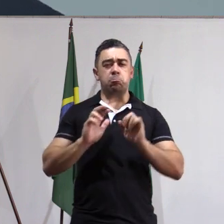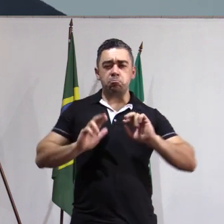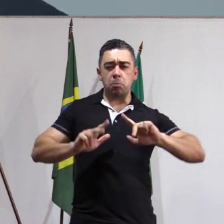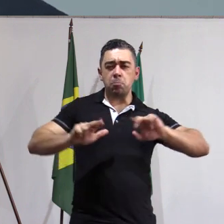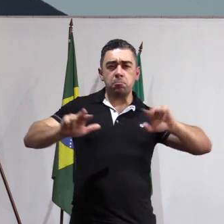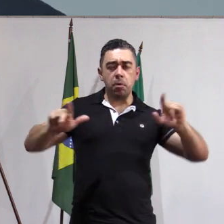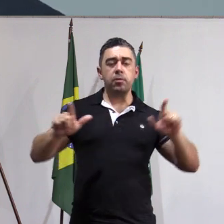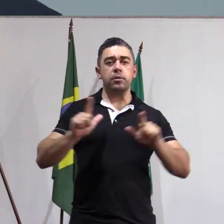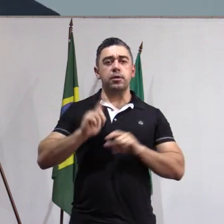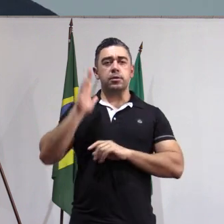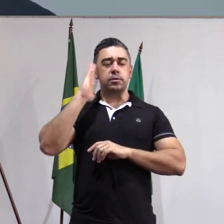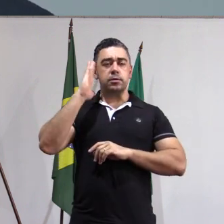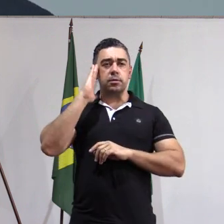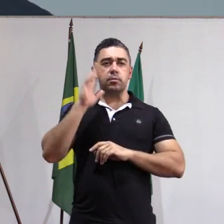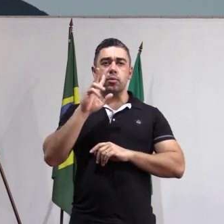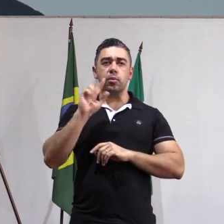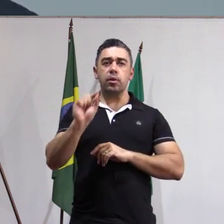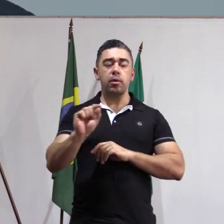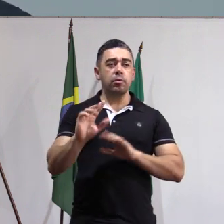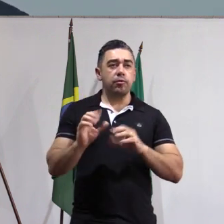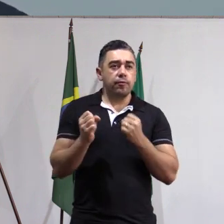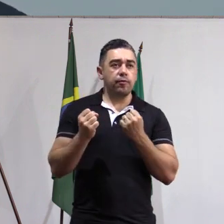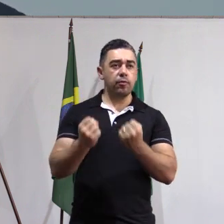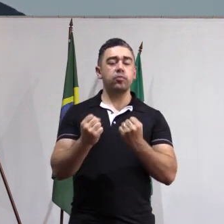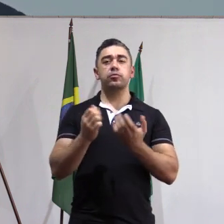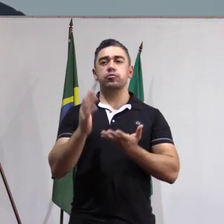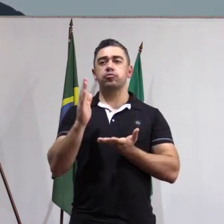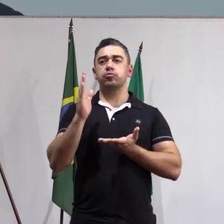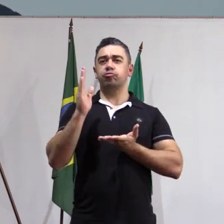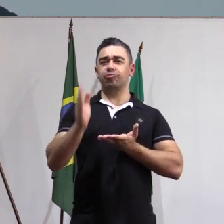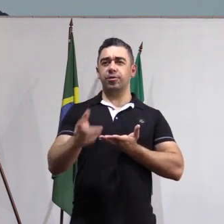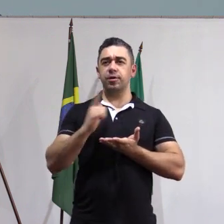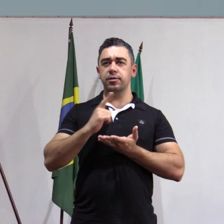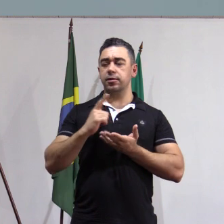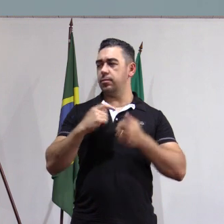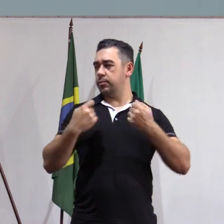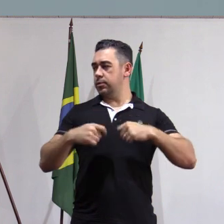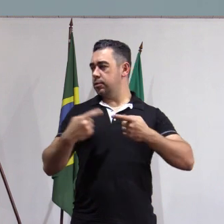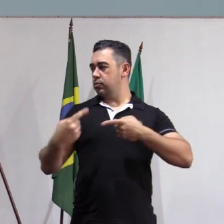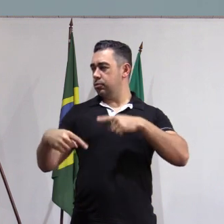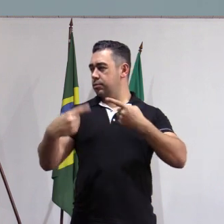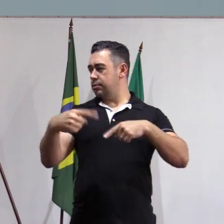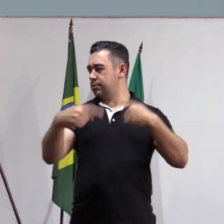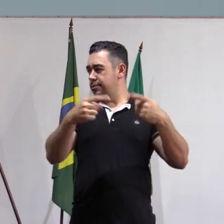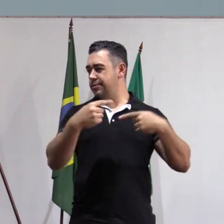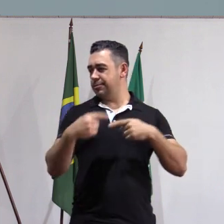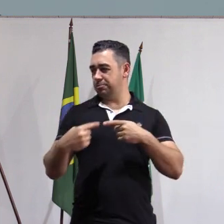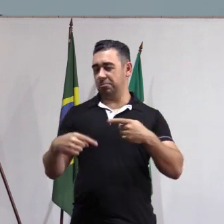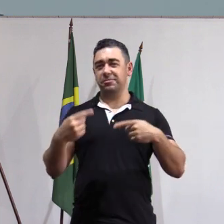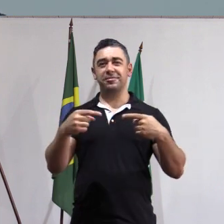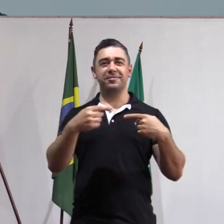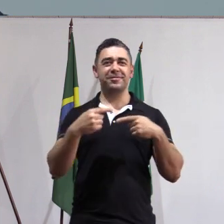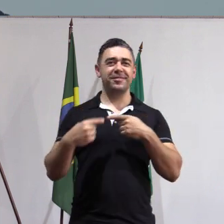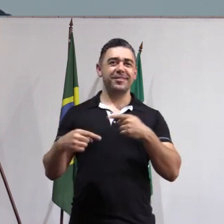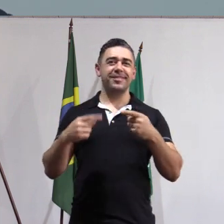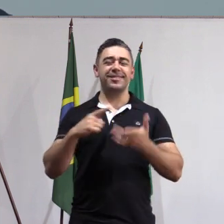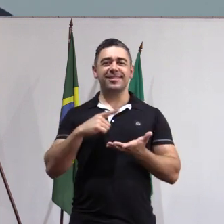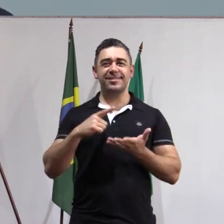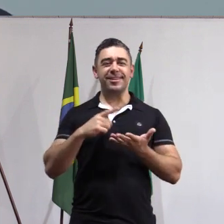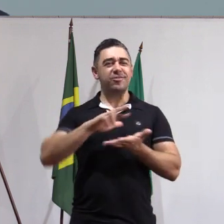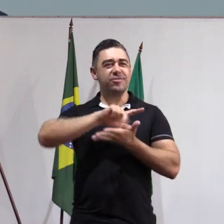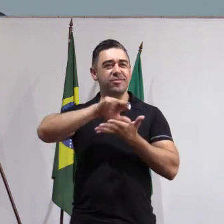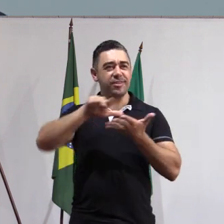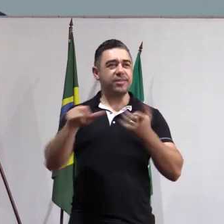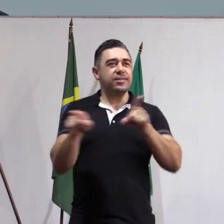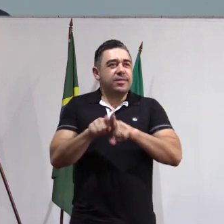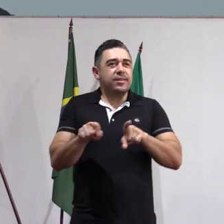reconheça o esforço já feito, mas a necessidade de se discutir alternativas do contraditório, das divergências,